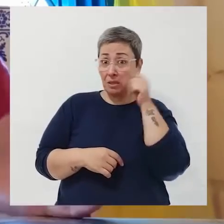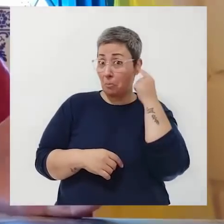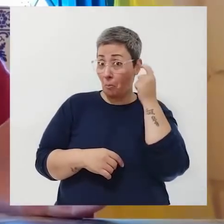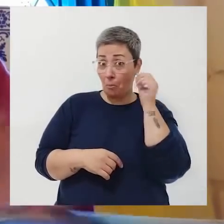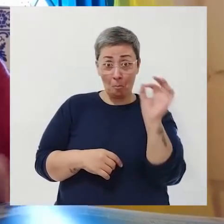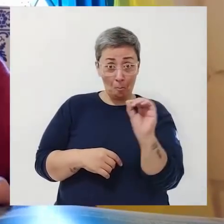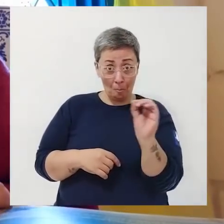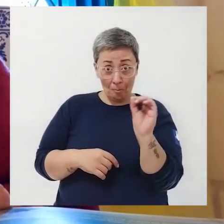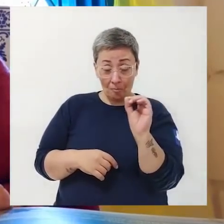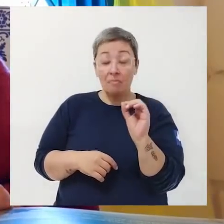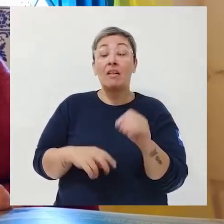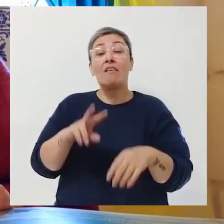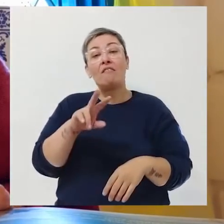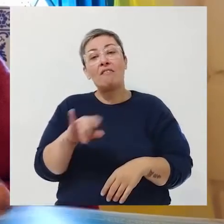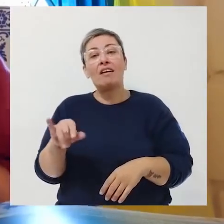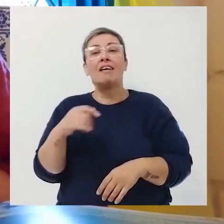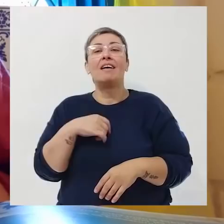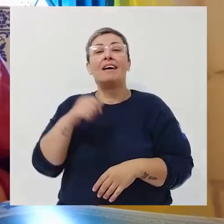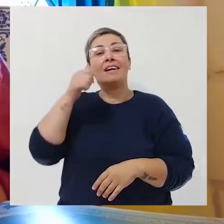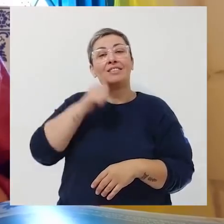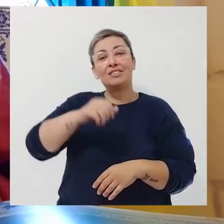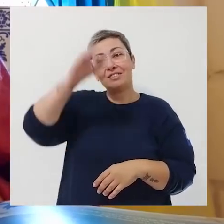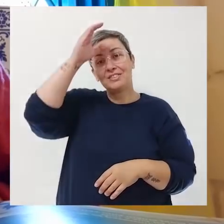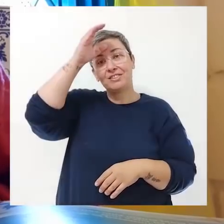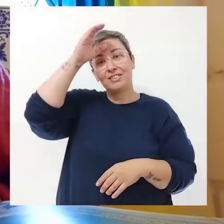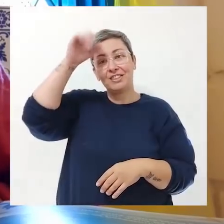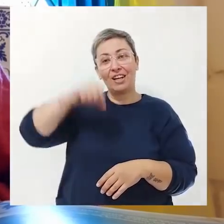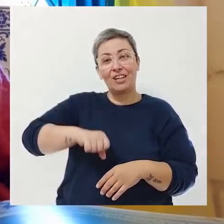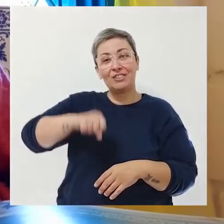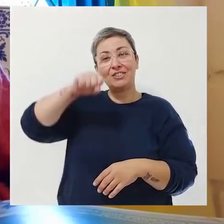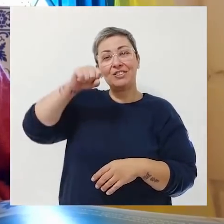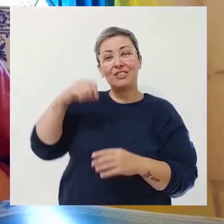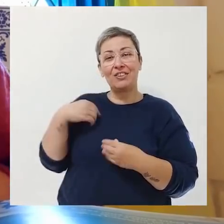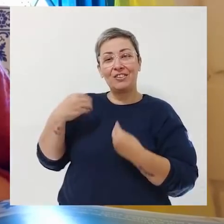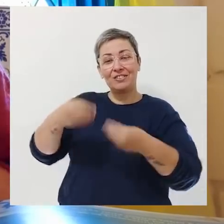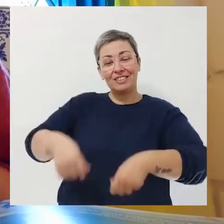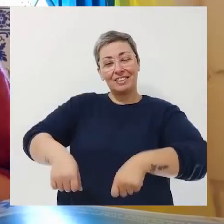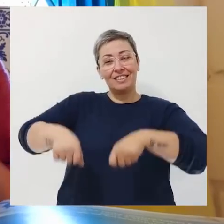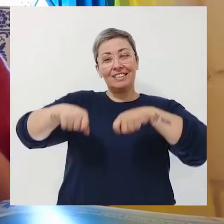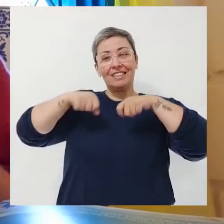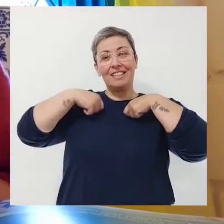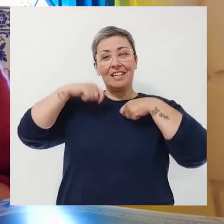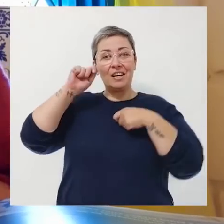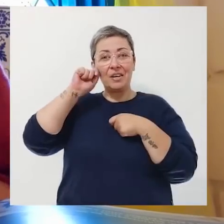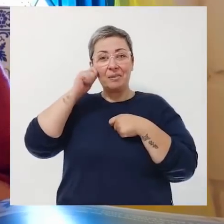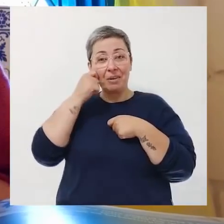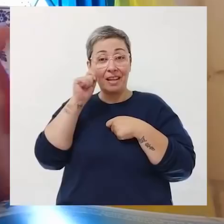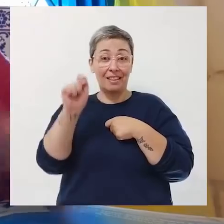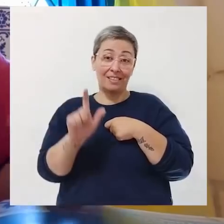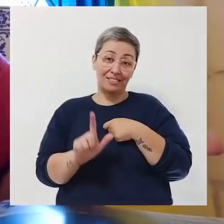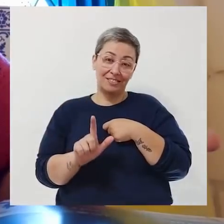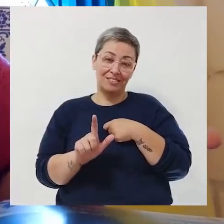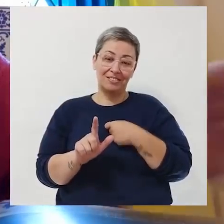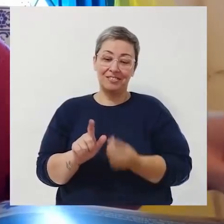Se os passarinhos não cantarem, vem a sua tia do sul e traz uma manta preta